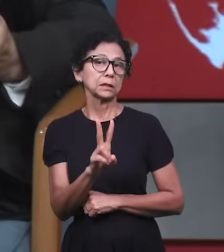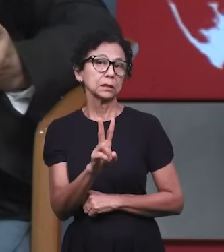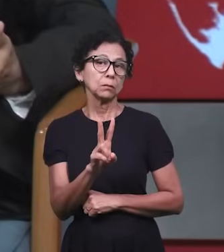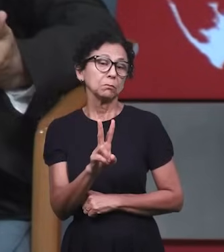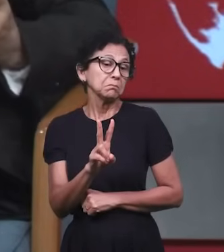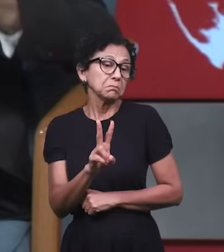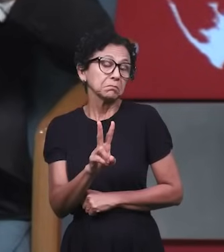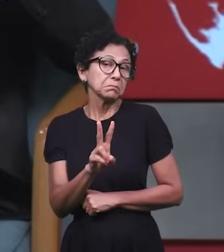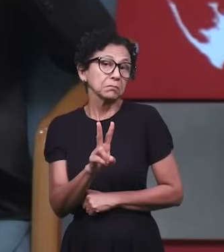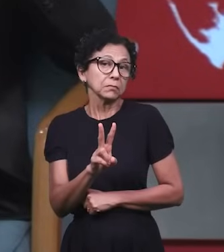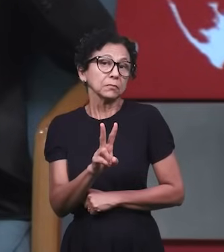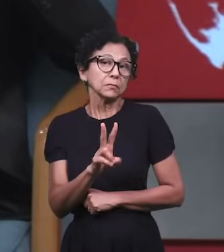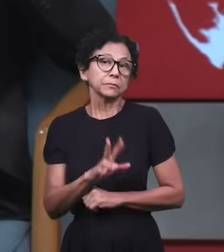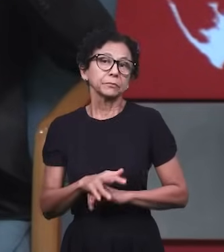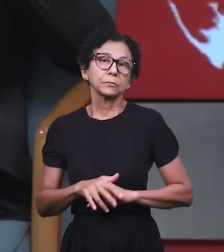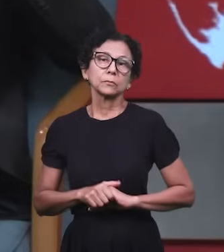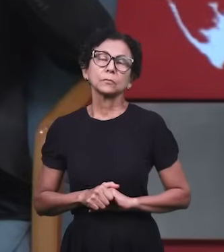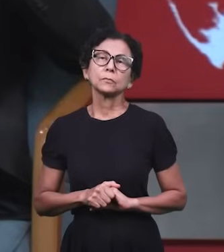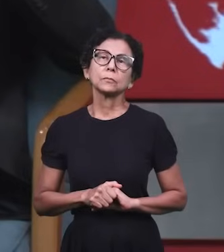ser completamente